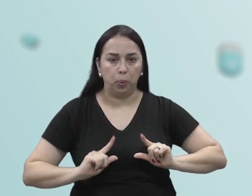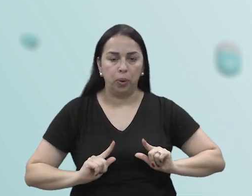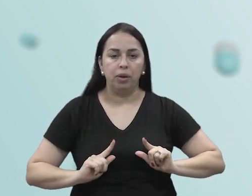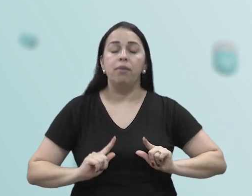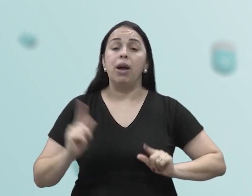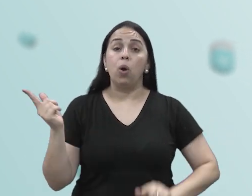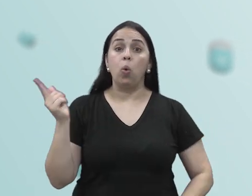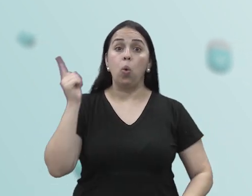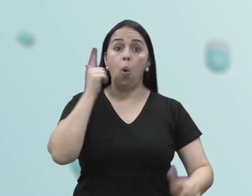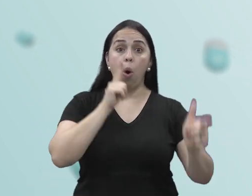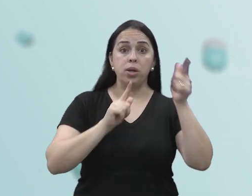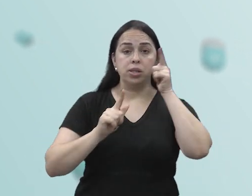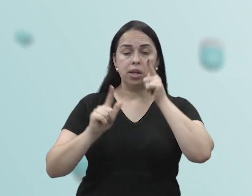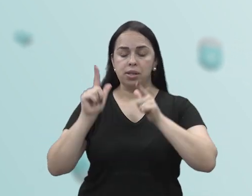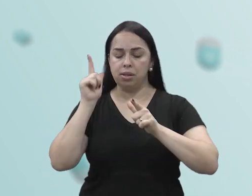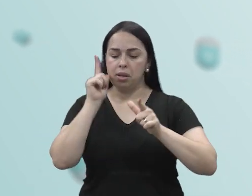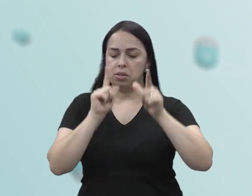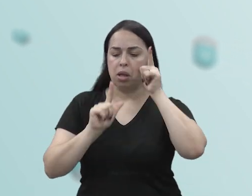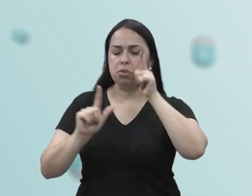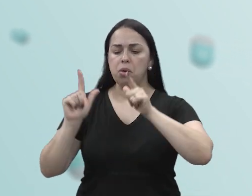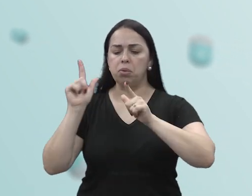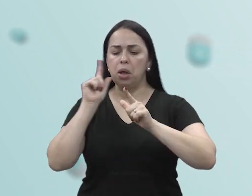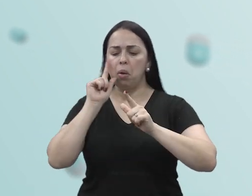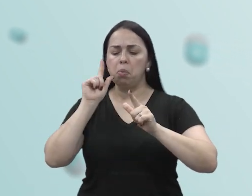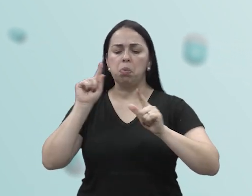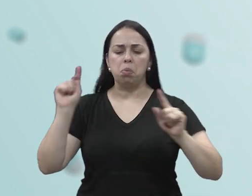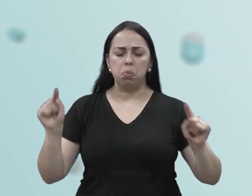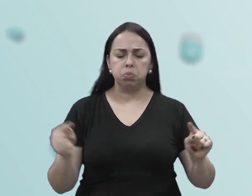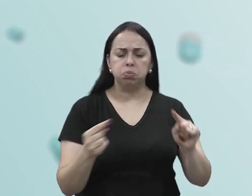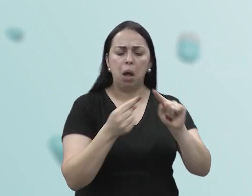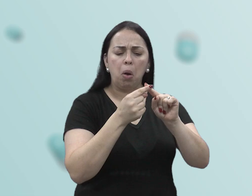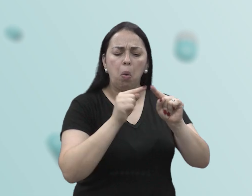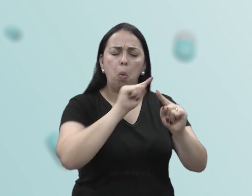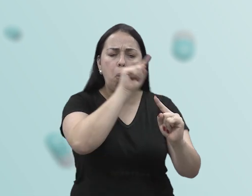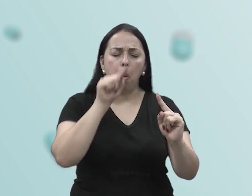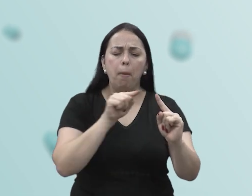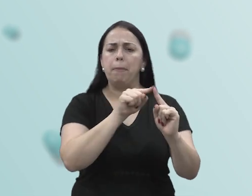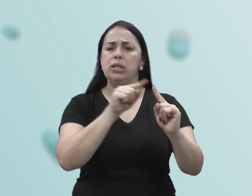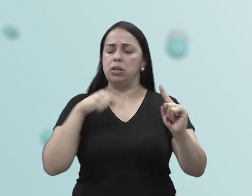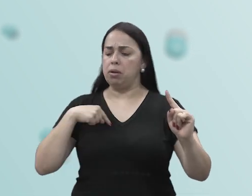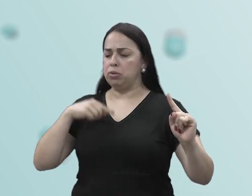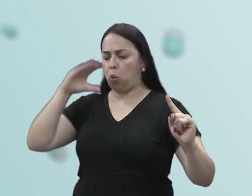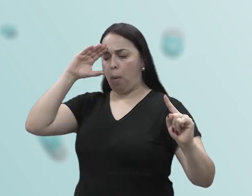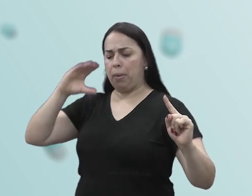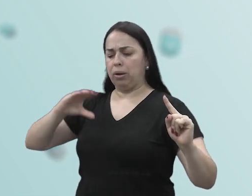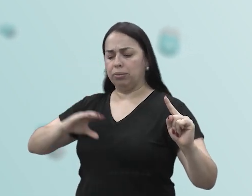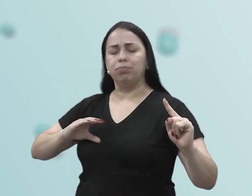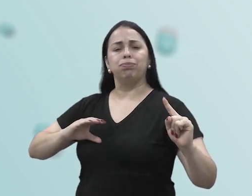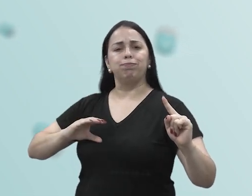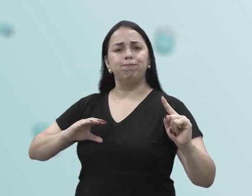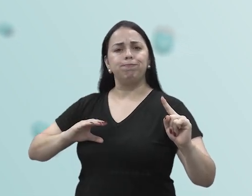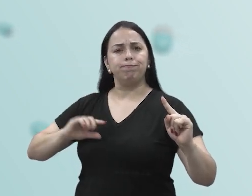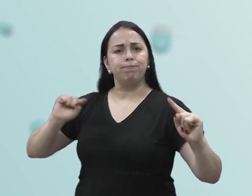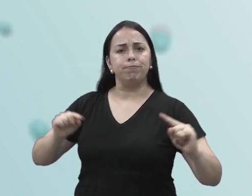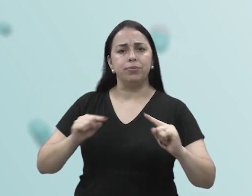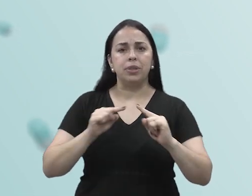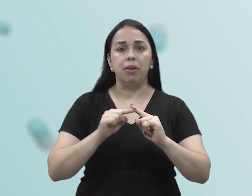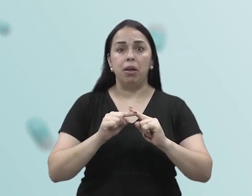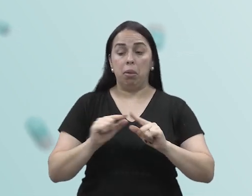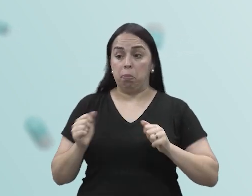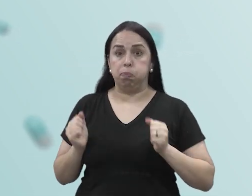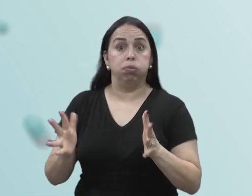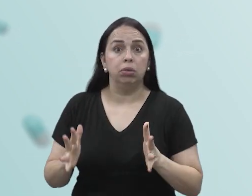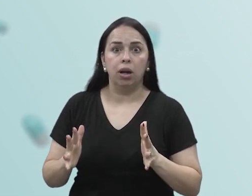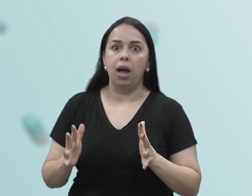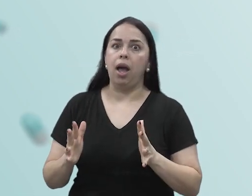vai conseguir ali ter comportamentos que condizem com aquilo que você deseja para si. Então você vai ser uma